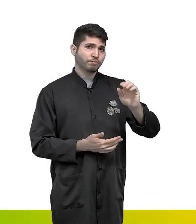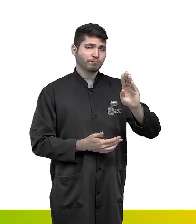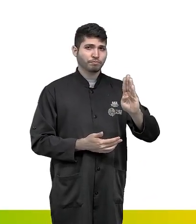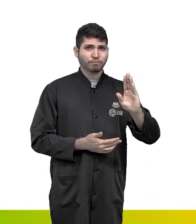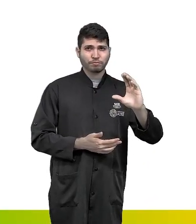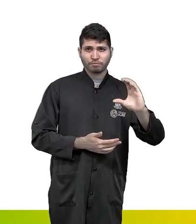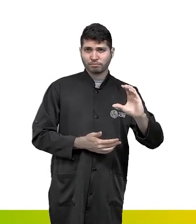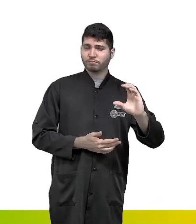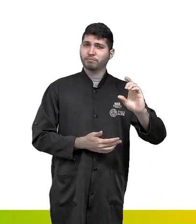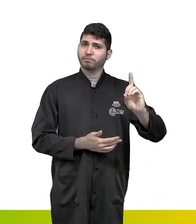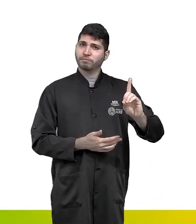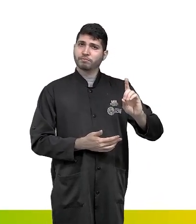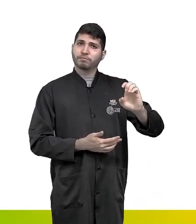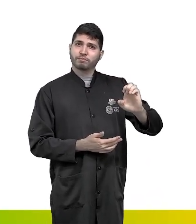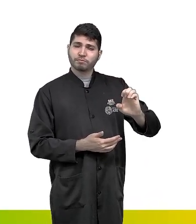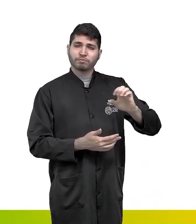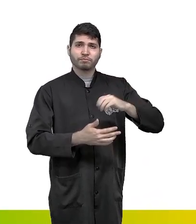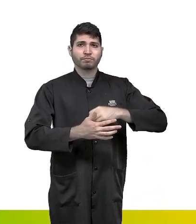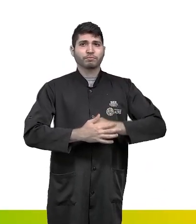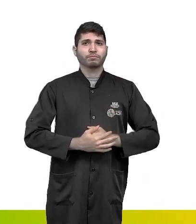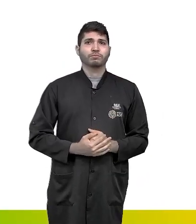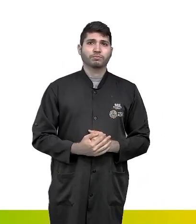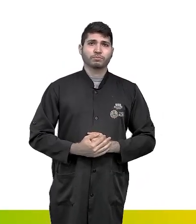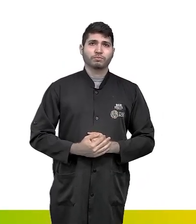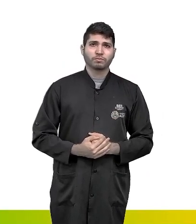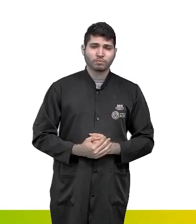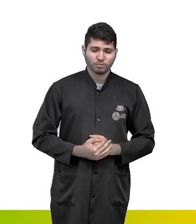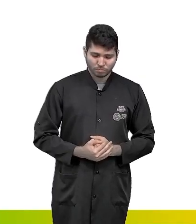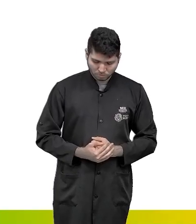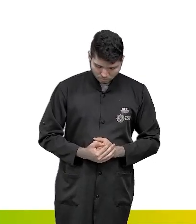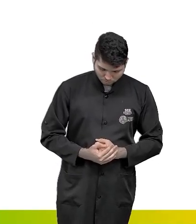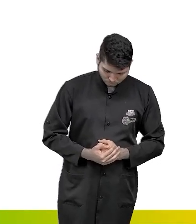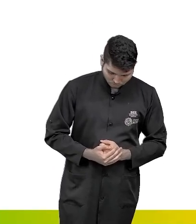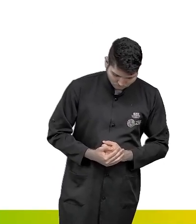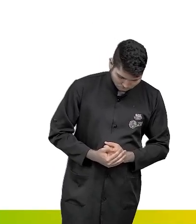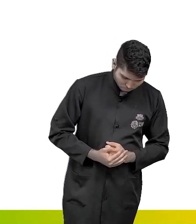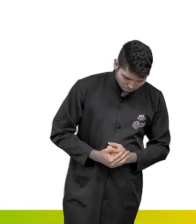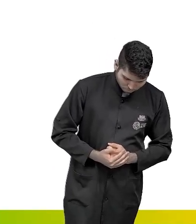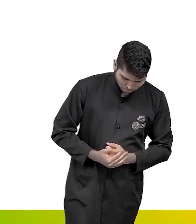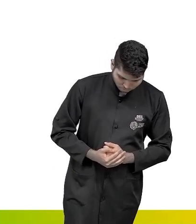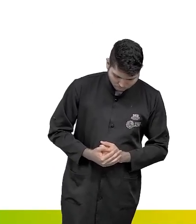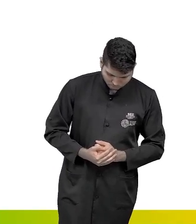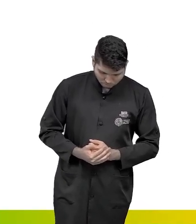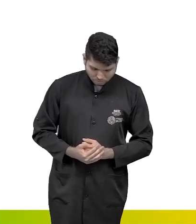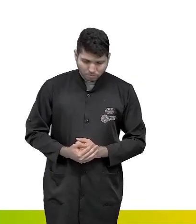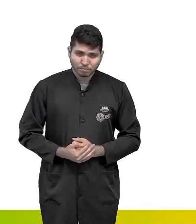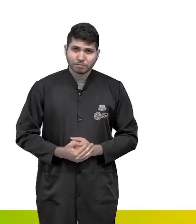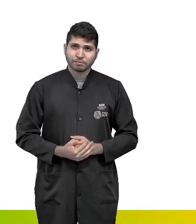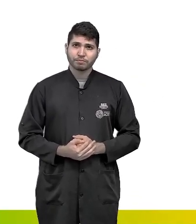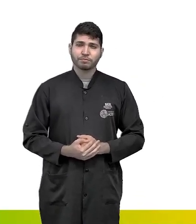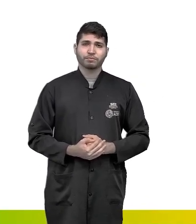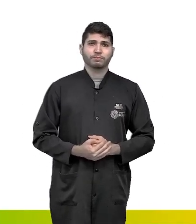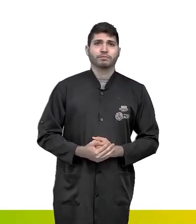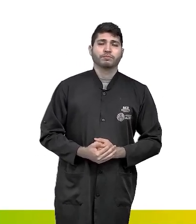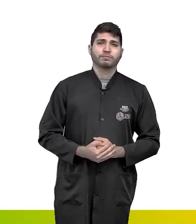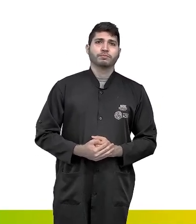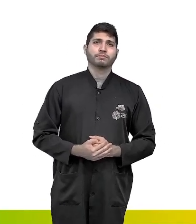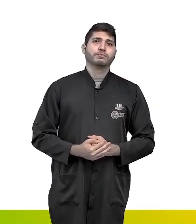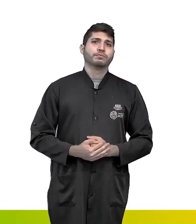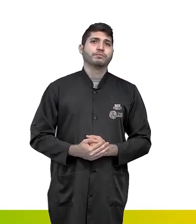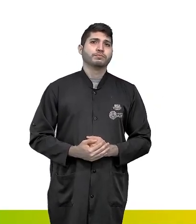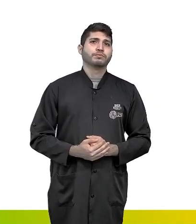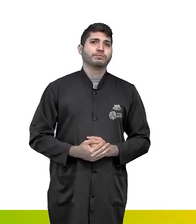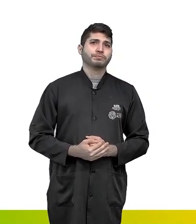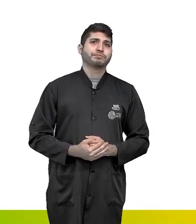Aluguel. D. Posse. Ou letra E. Transação. Baseado nos nossos estudos, né,